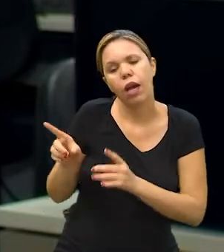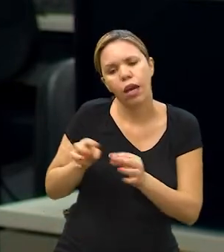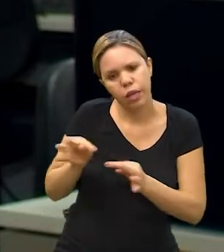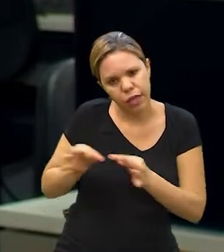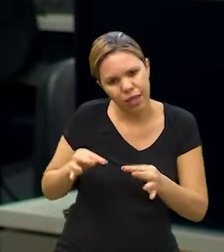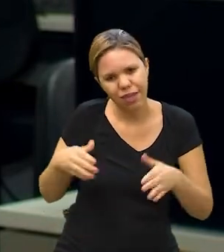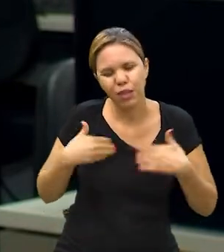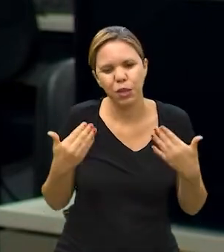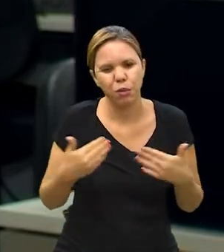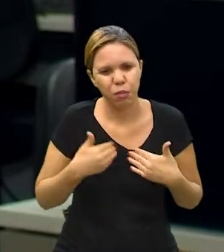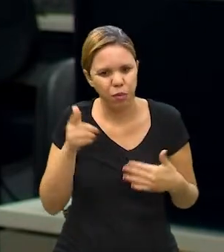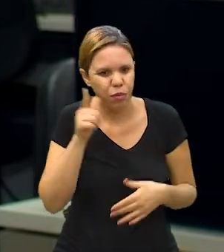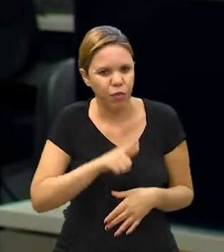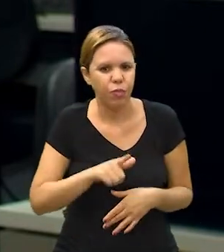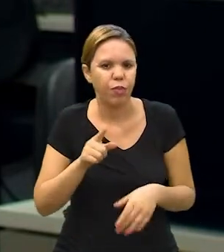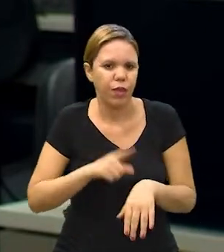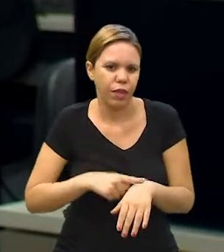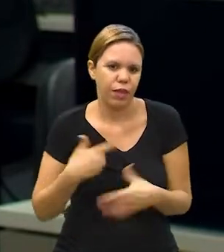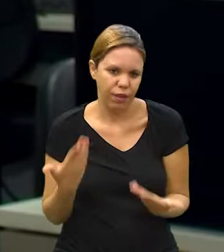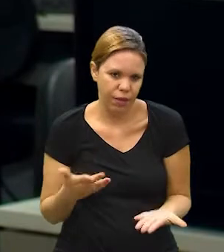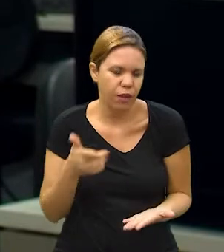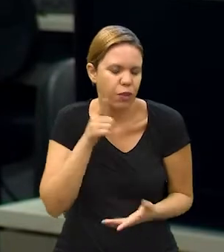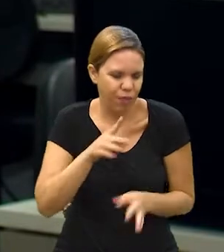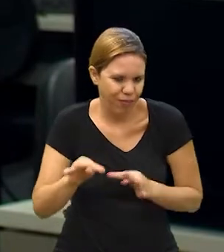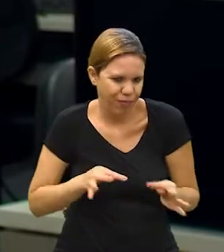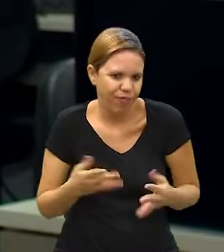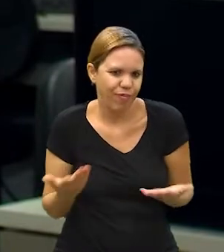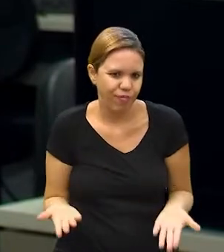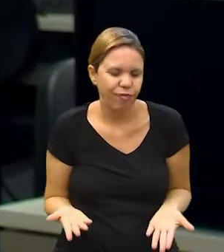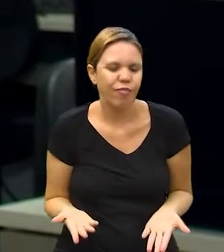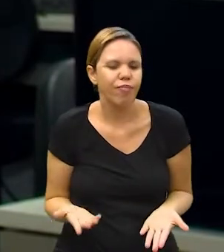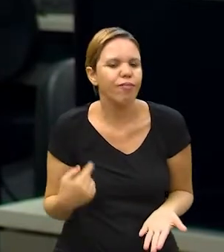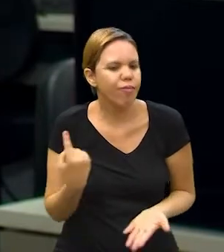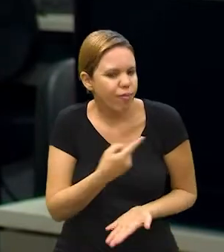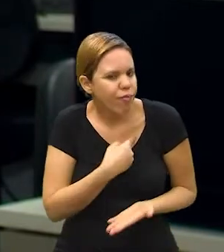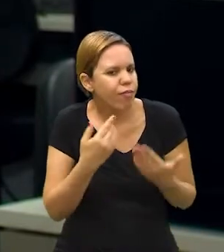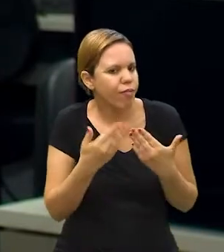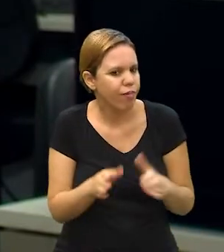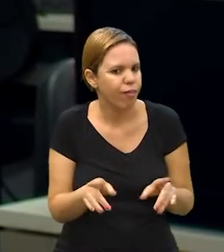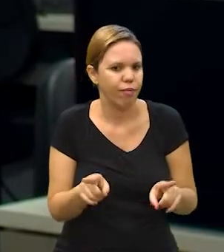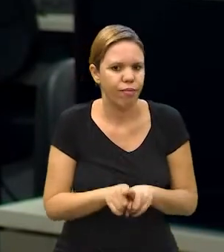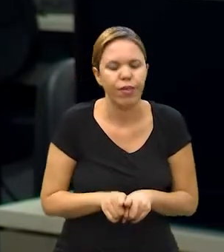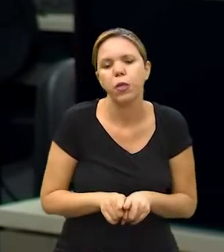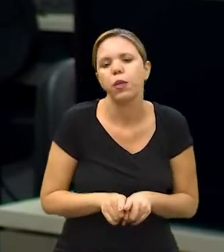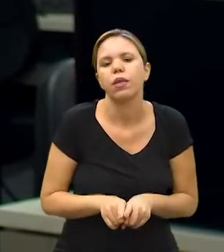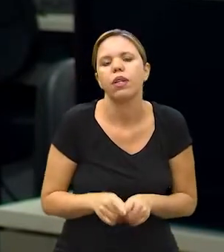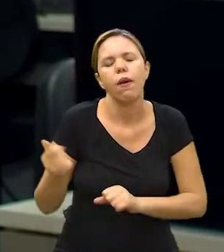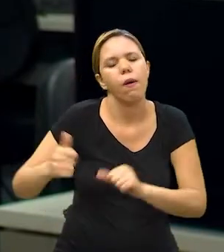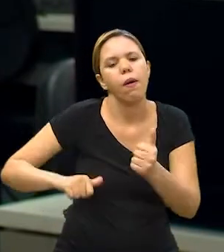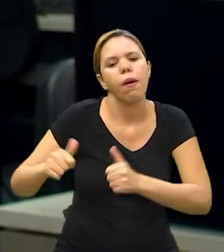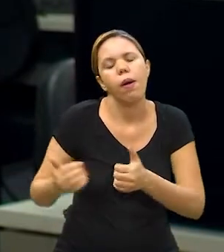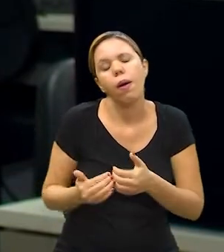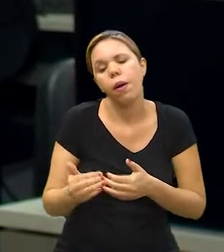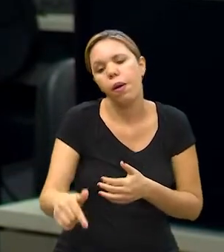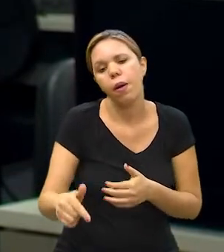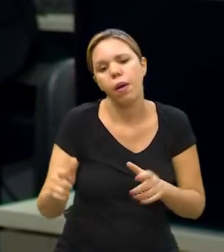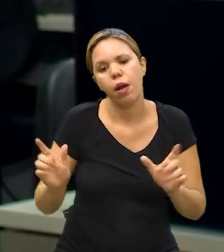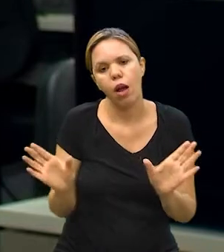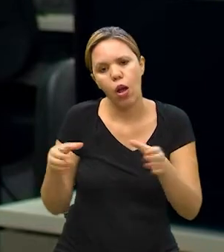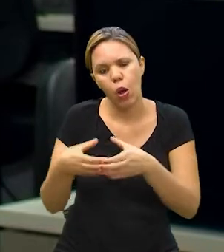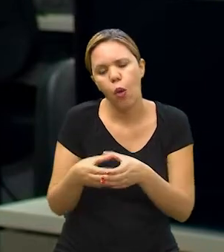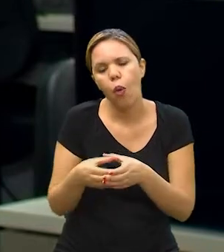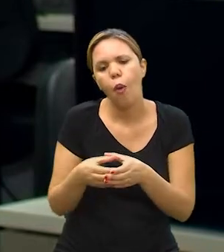Para nossa alegria, essa pessoa nesse momento está sendo tratada, né, e a gente abriu também, né, uma avaliação a partir do espaço da Comissão